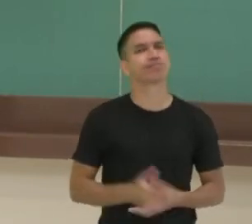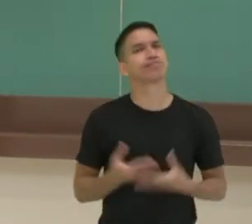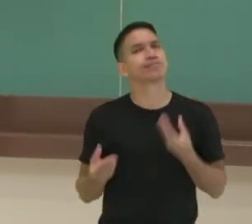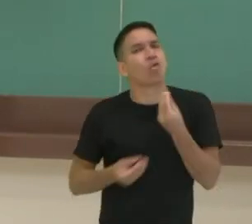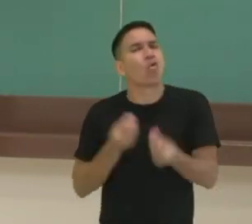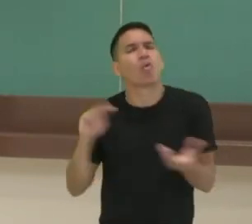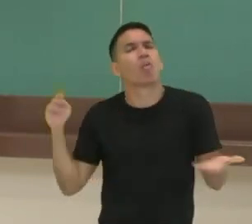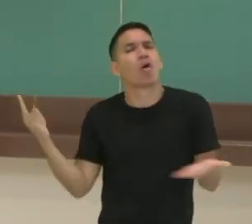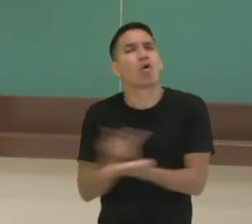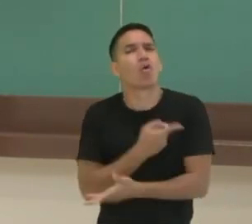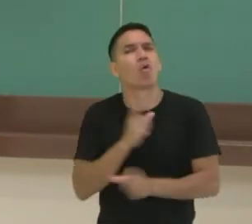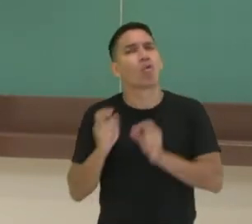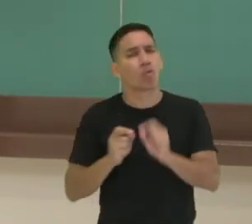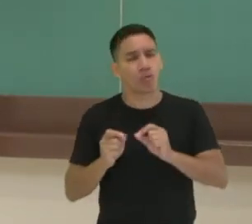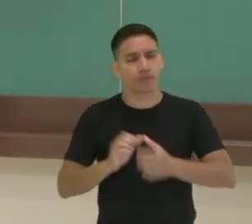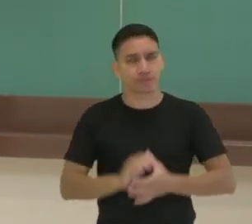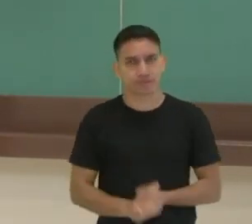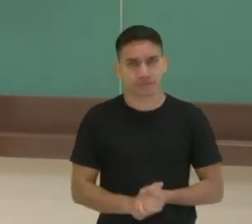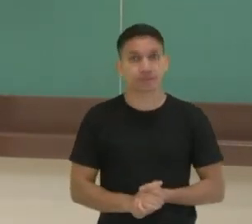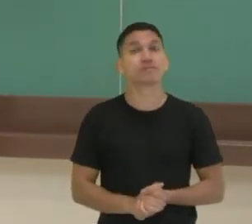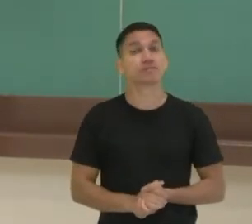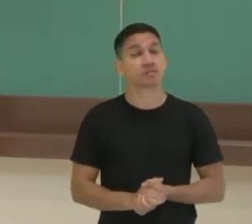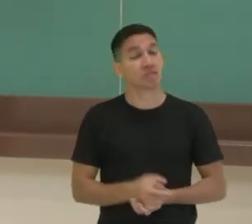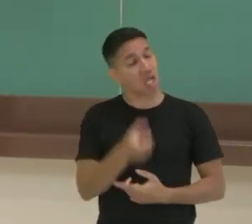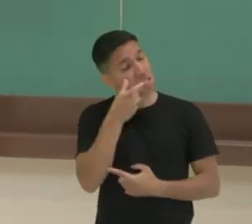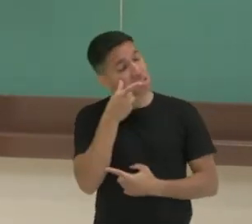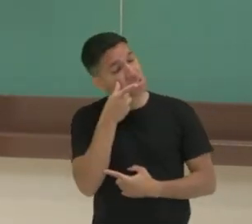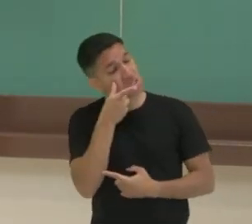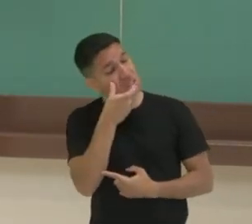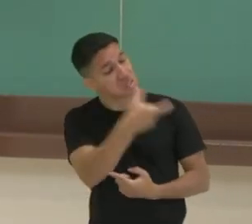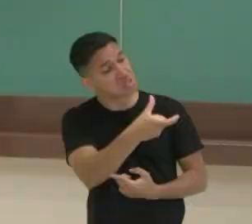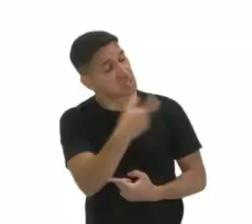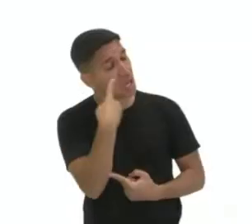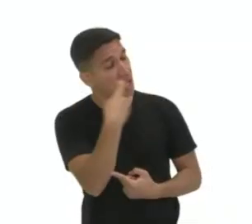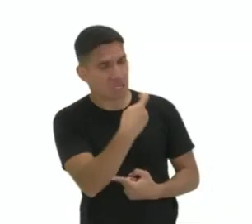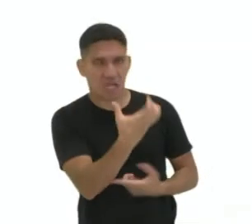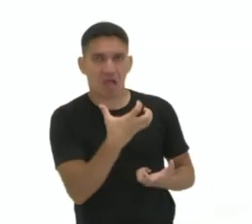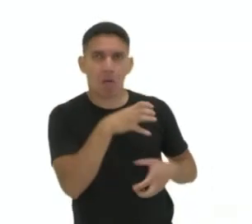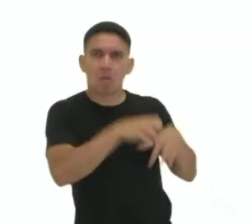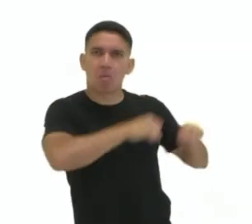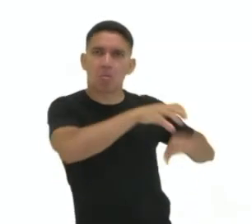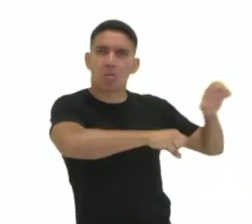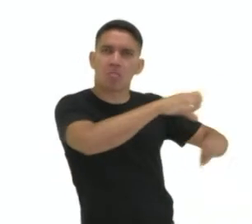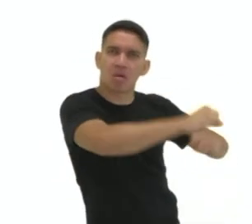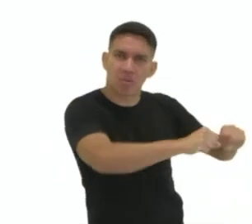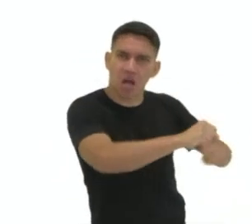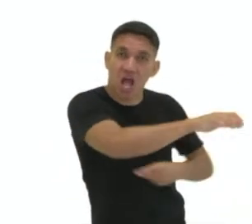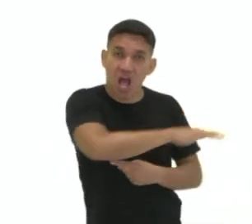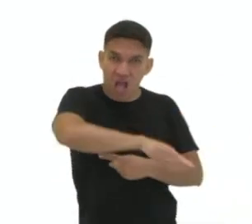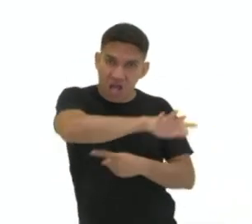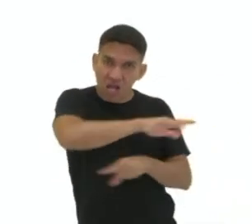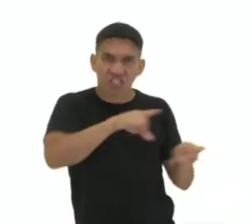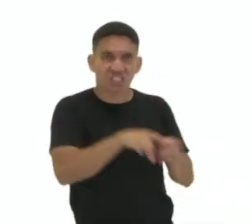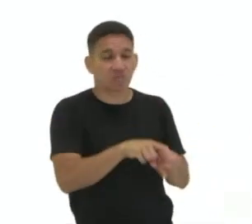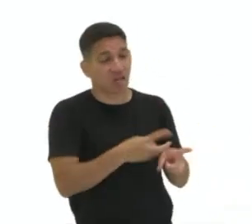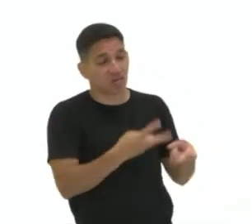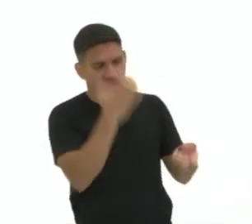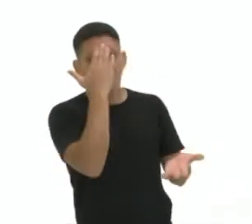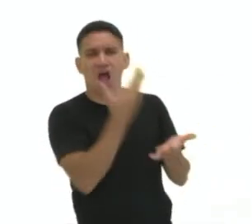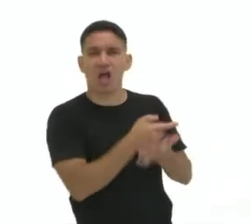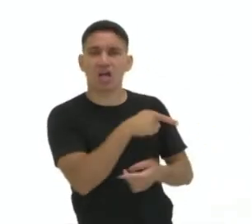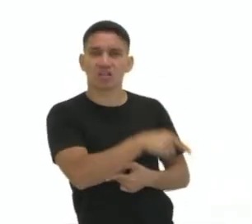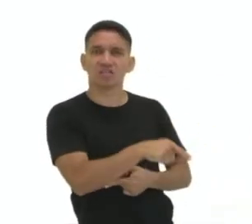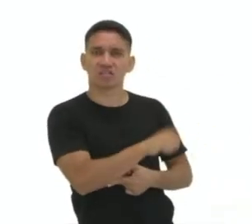foi a conquista então? Né? Interessados em explorar o seu território e tomando-os como inferiores e selvagens,